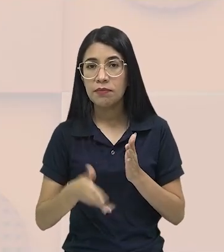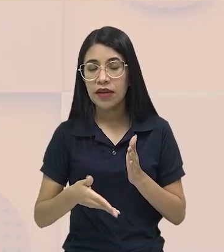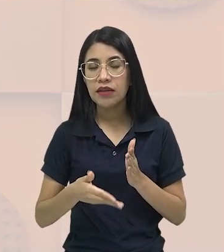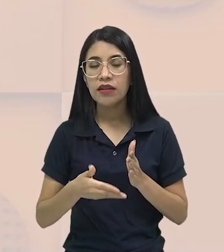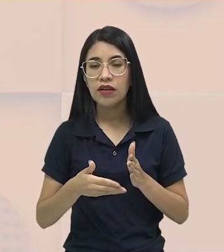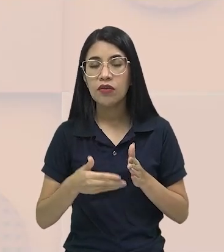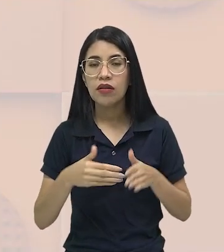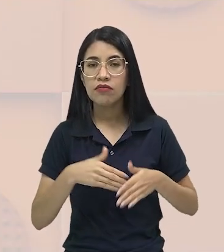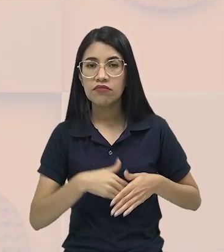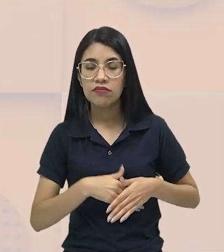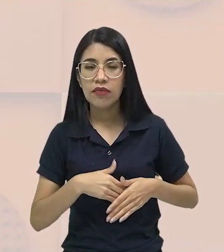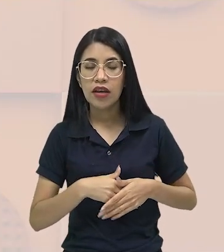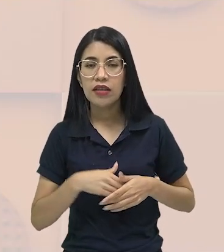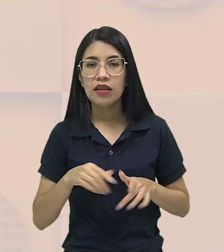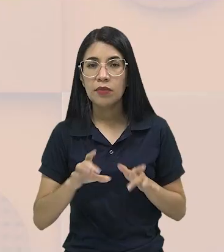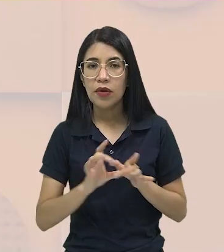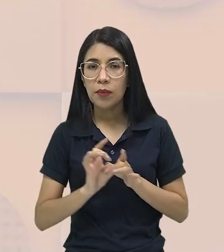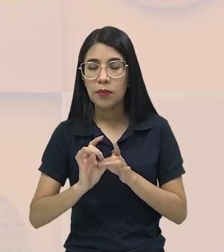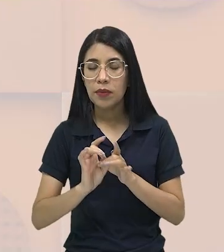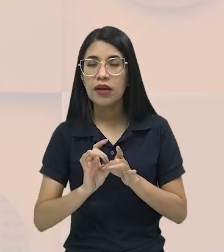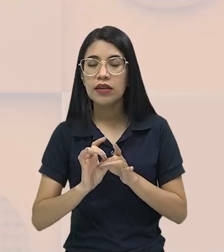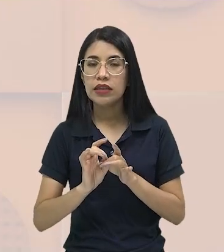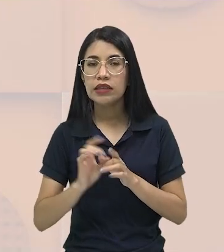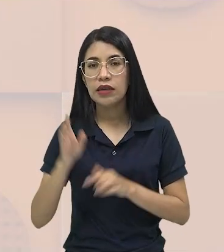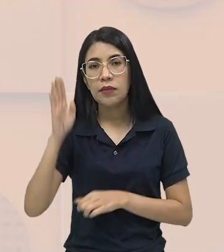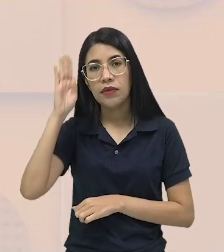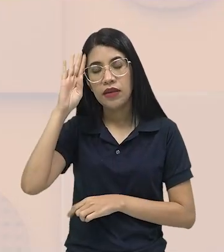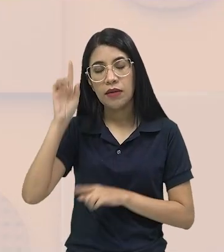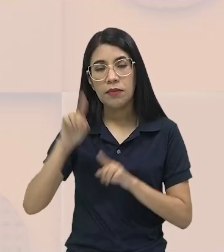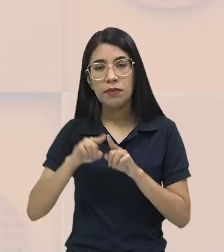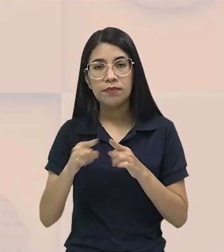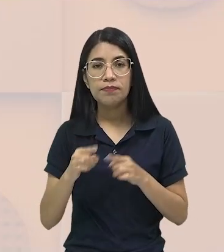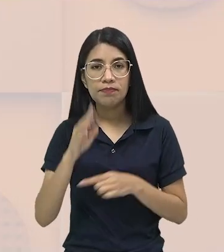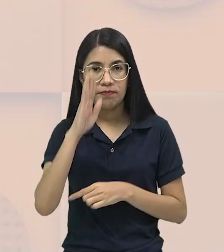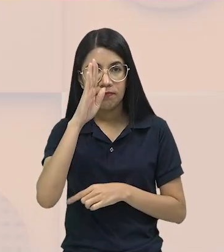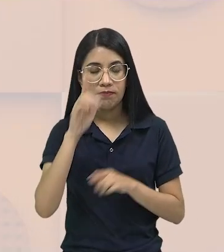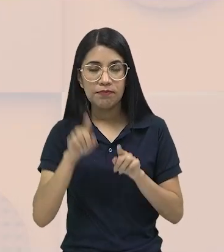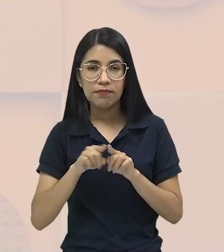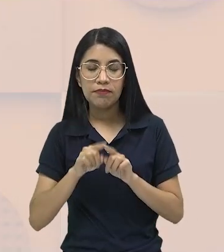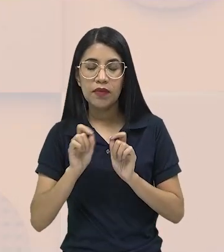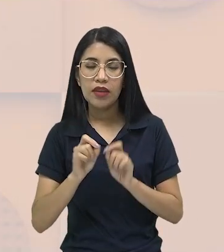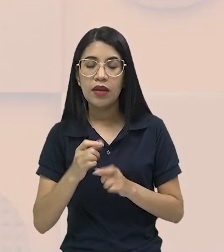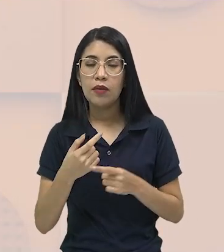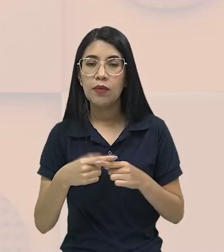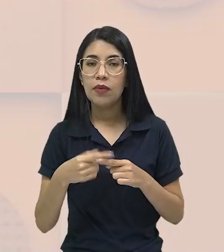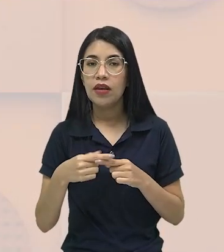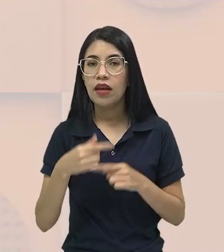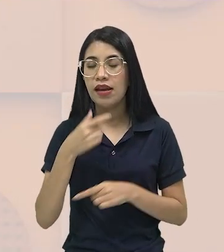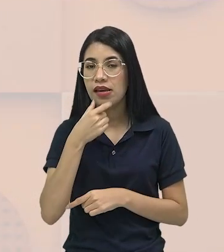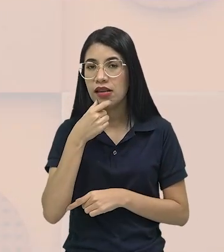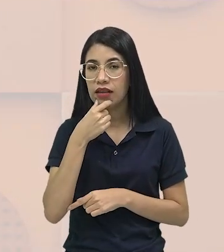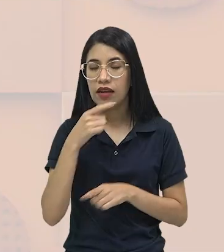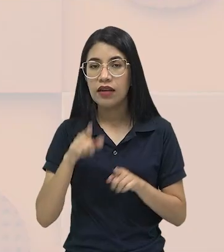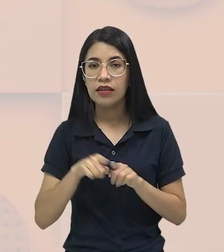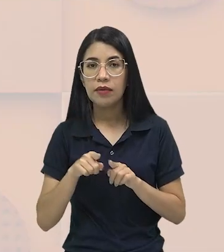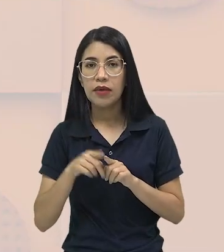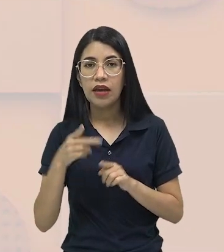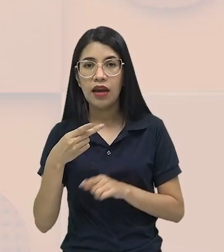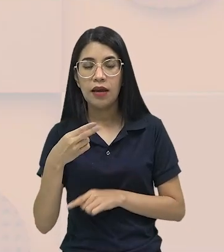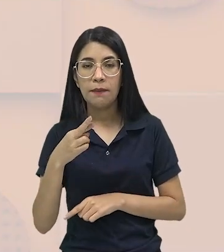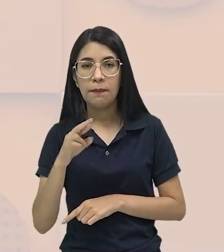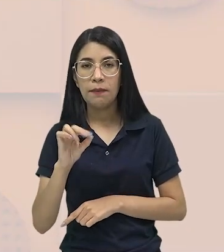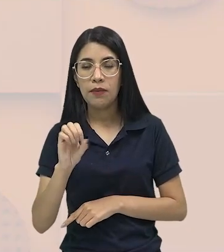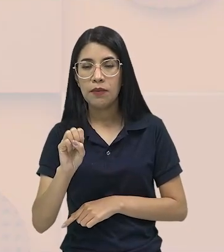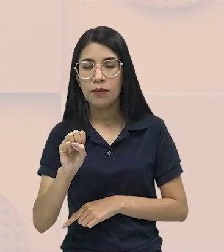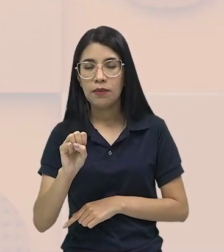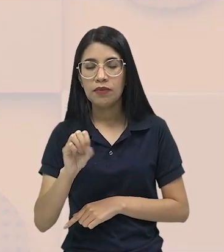né, através de uma aliança militar ali, né, mas principalmente por conta da Inglaterra e da Prússia, né? No